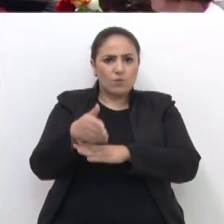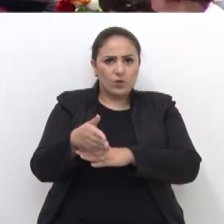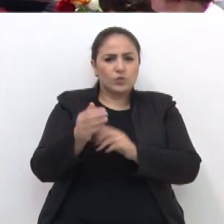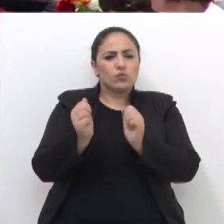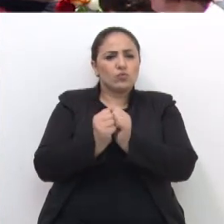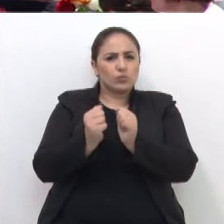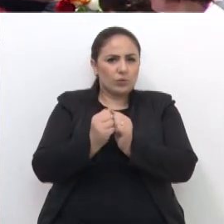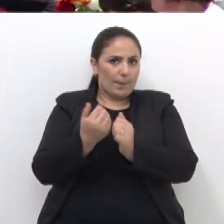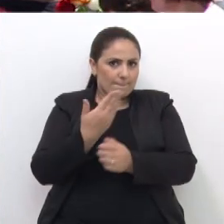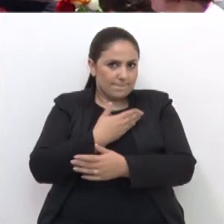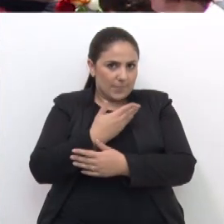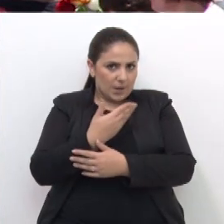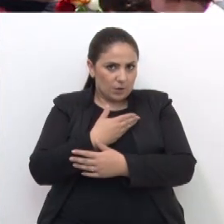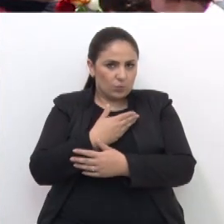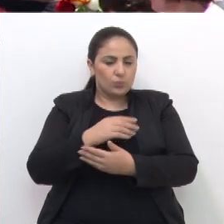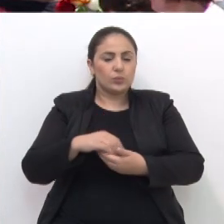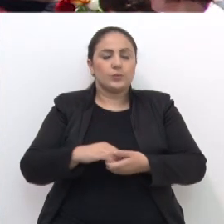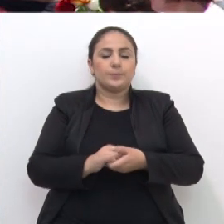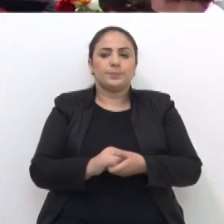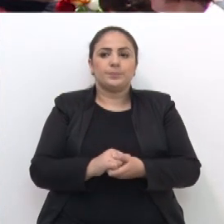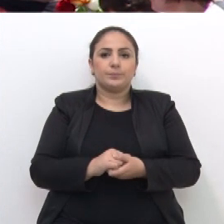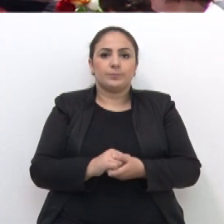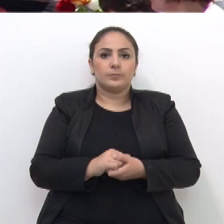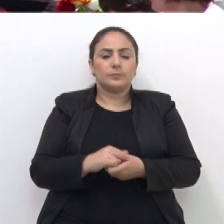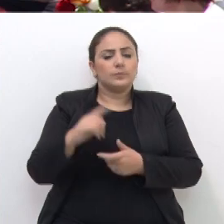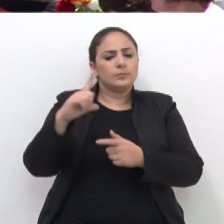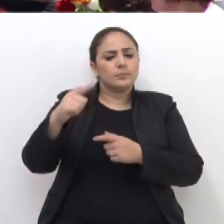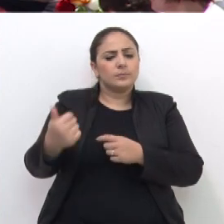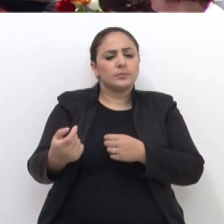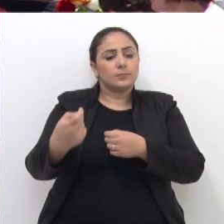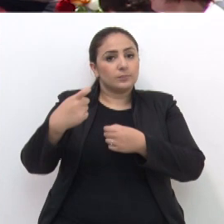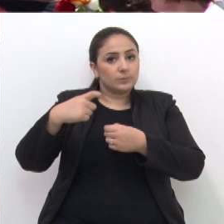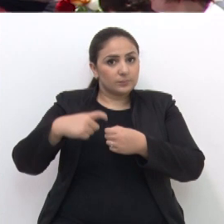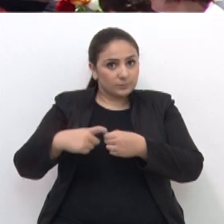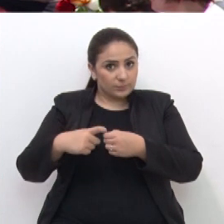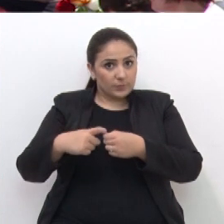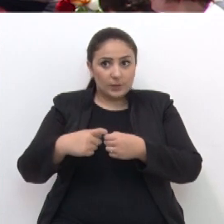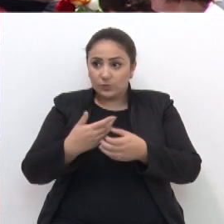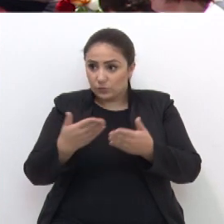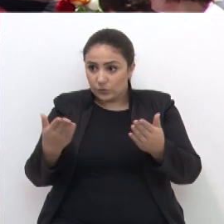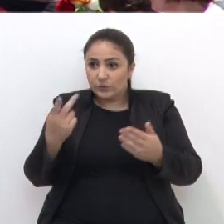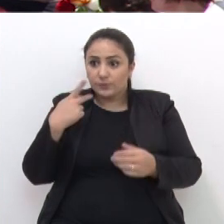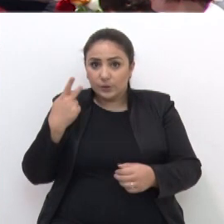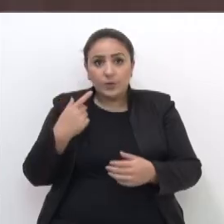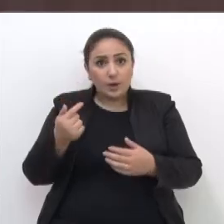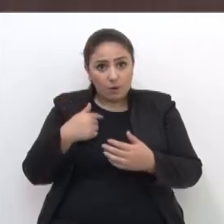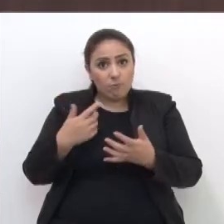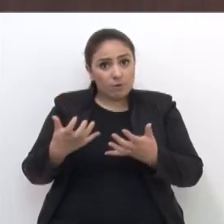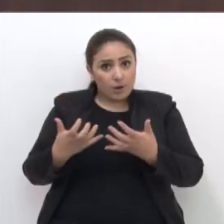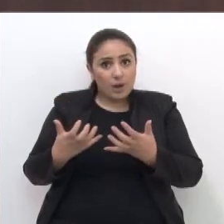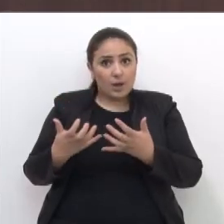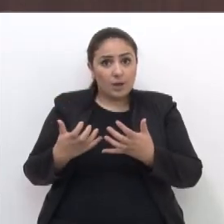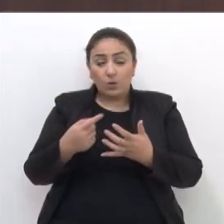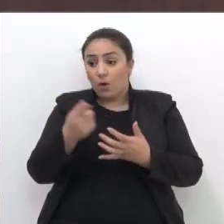com alguns amigos, casais, e no retorno, senhores vereadores, aqui que eu